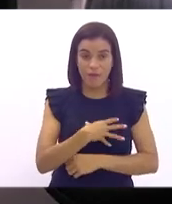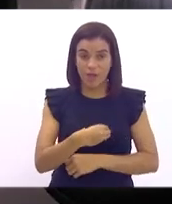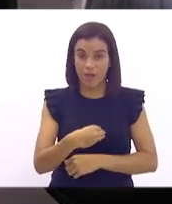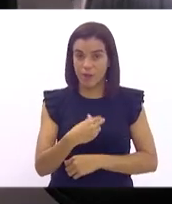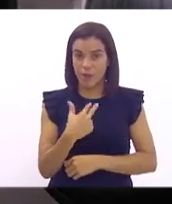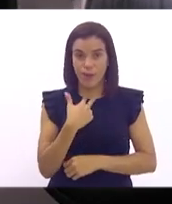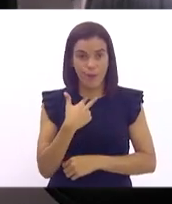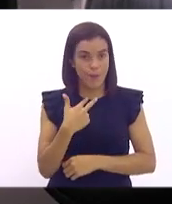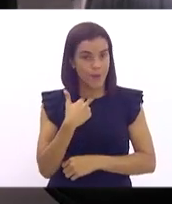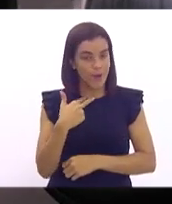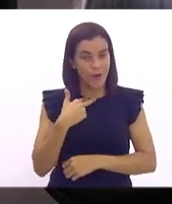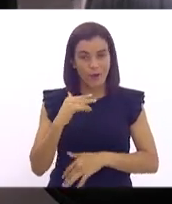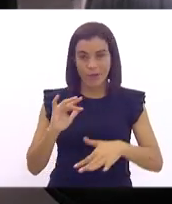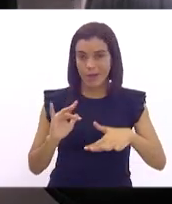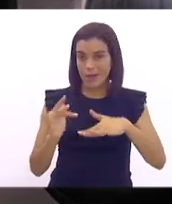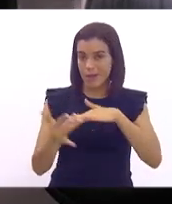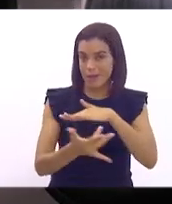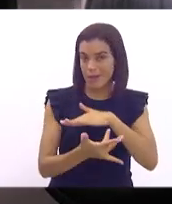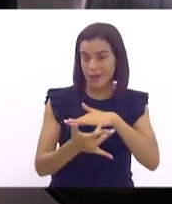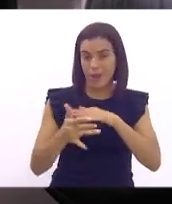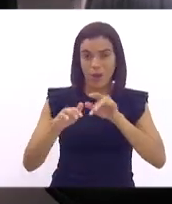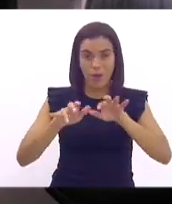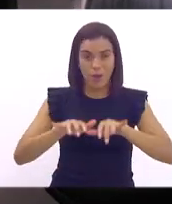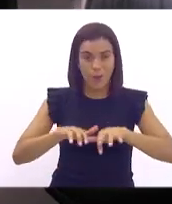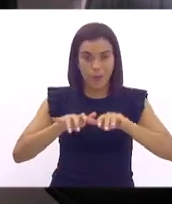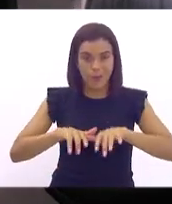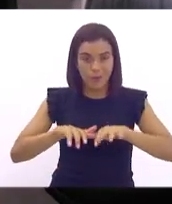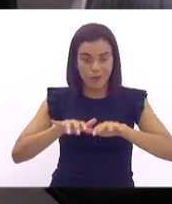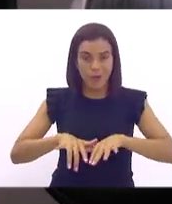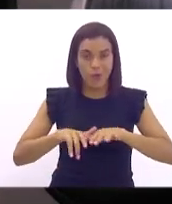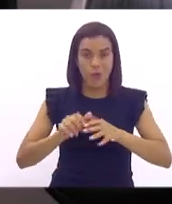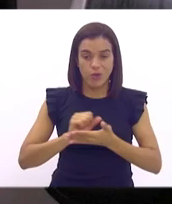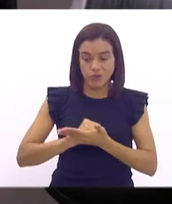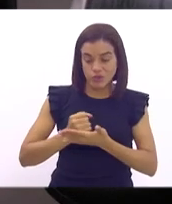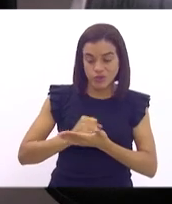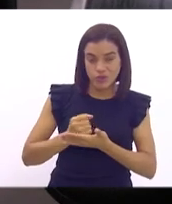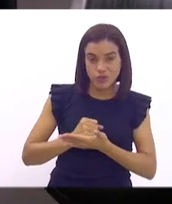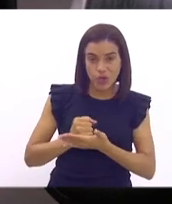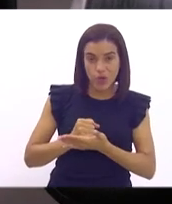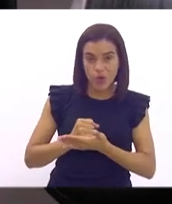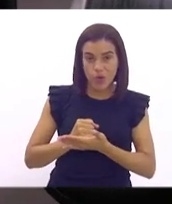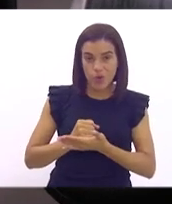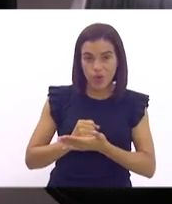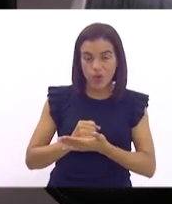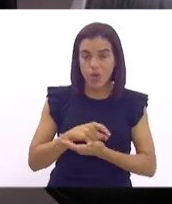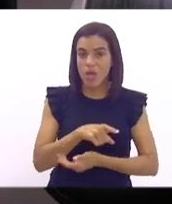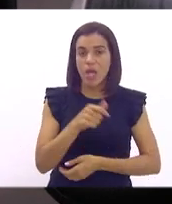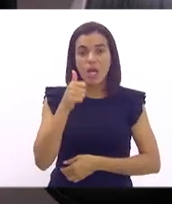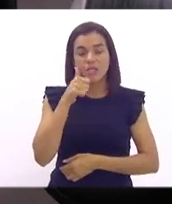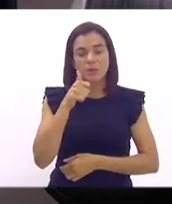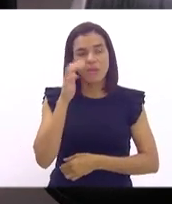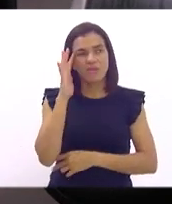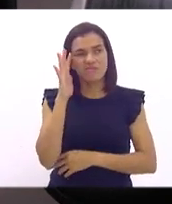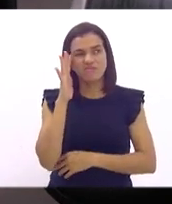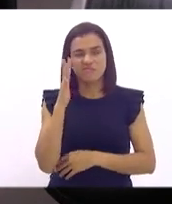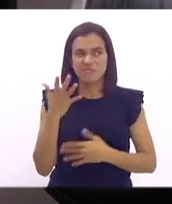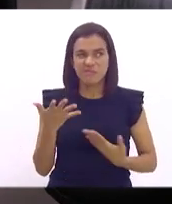não terão acesso a computador algum, a jogo algum, ela vai repensar